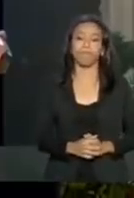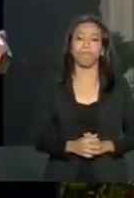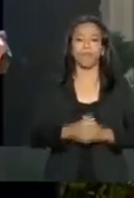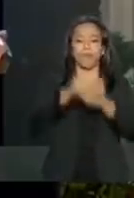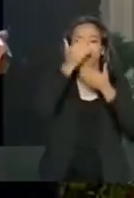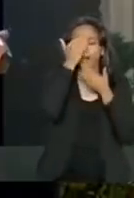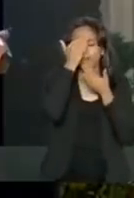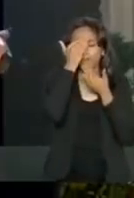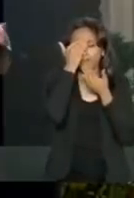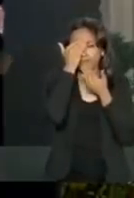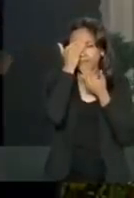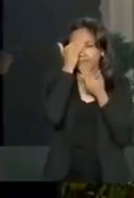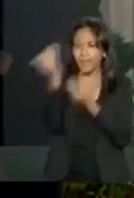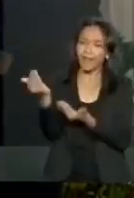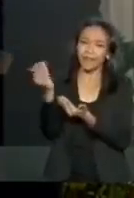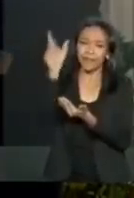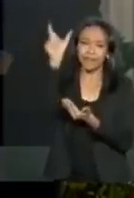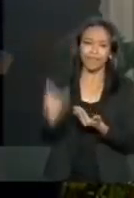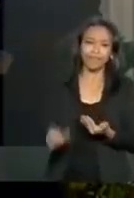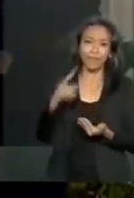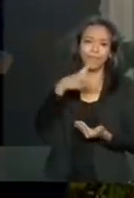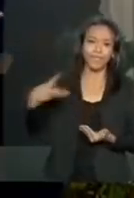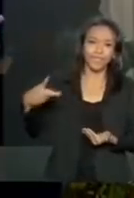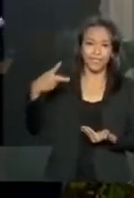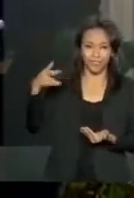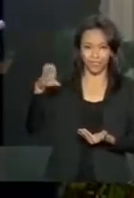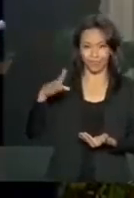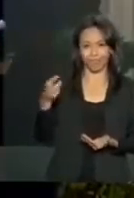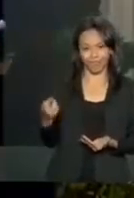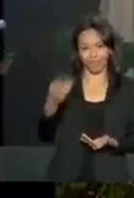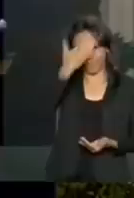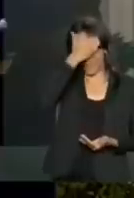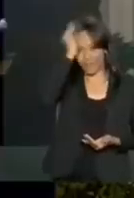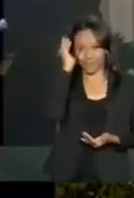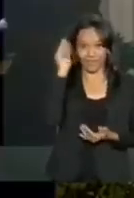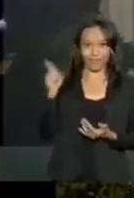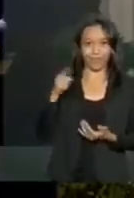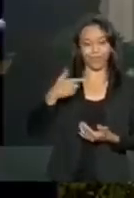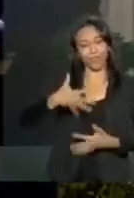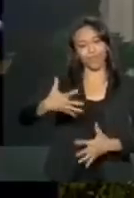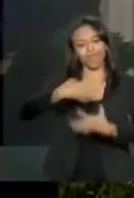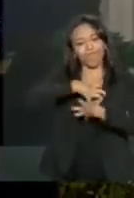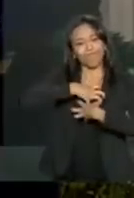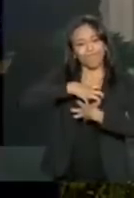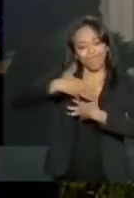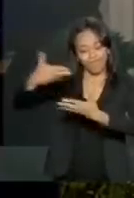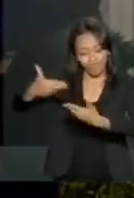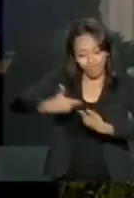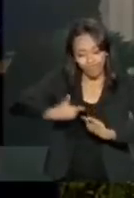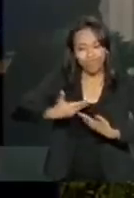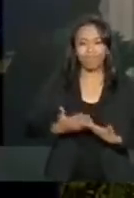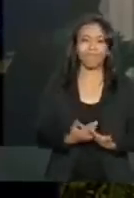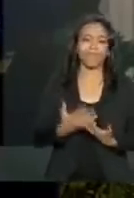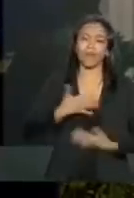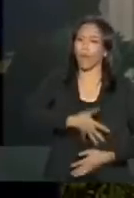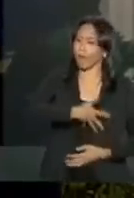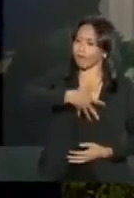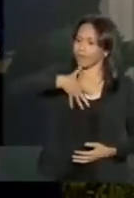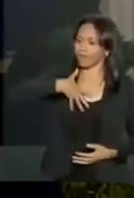muito obrigado, presidente Trump, por sua calorosa hospitalidade. É uma honra estar em